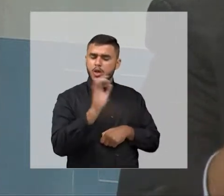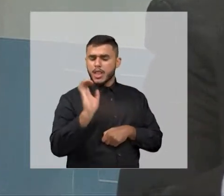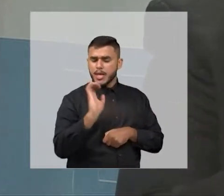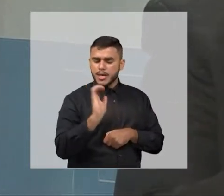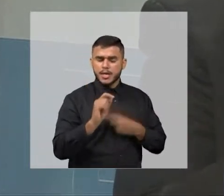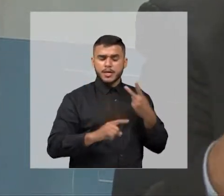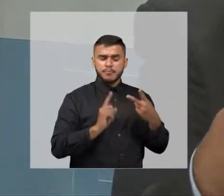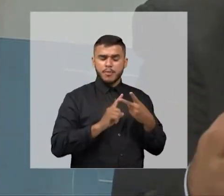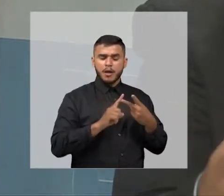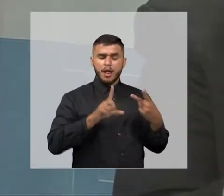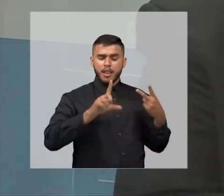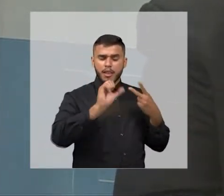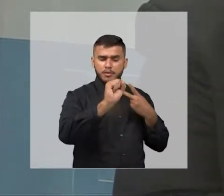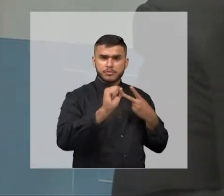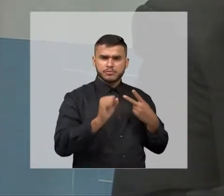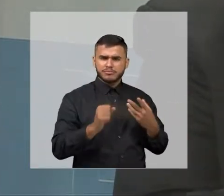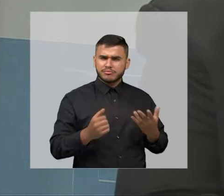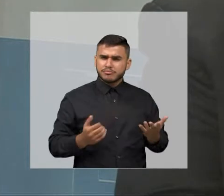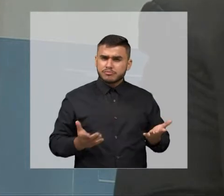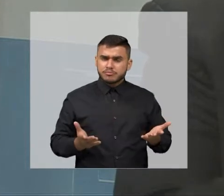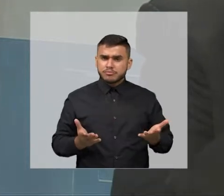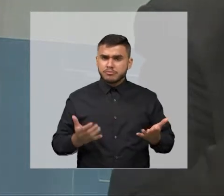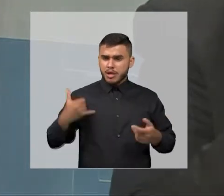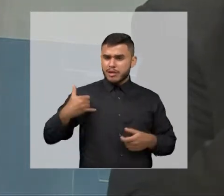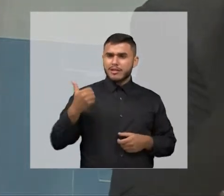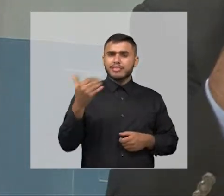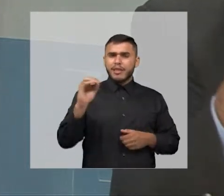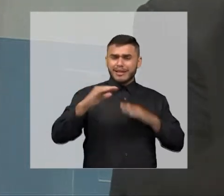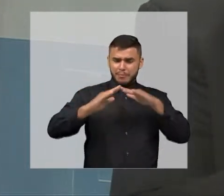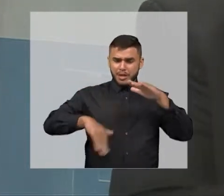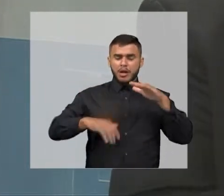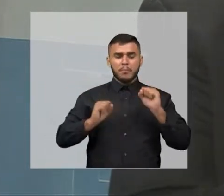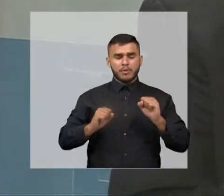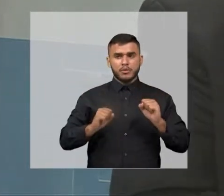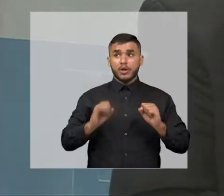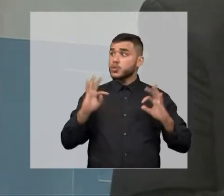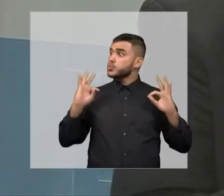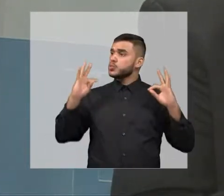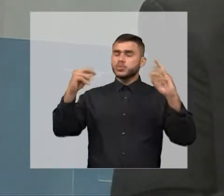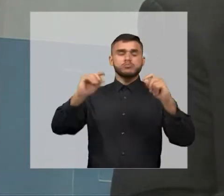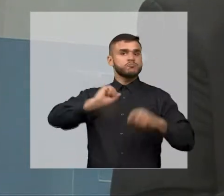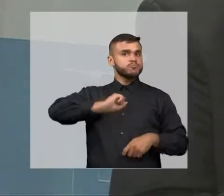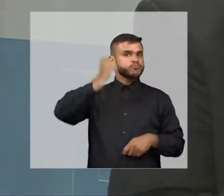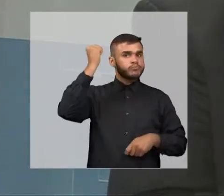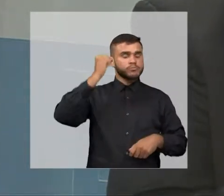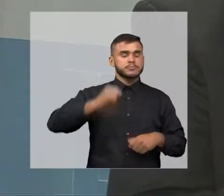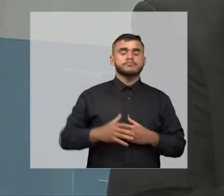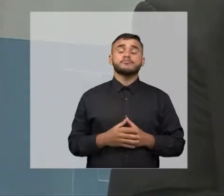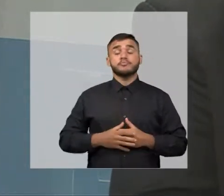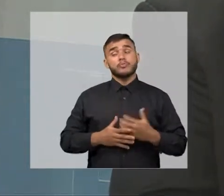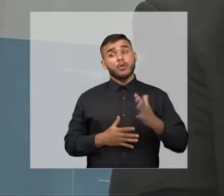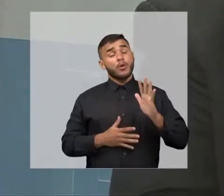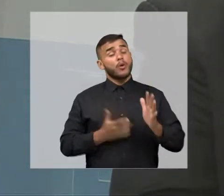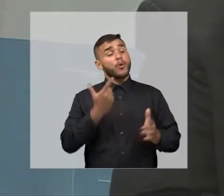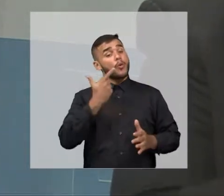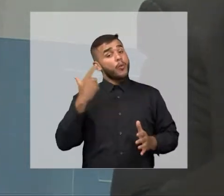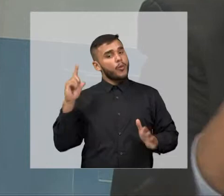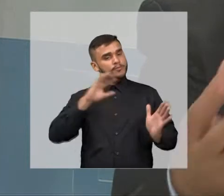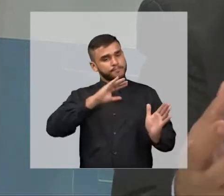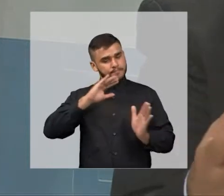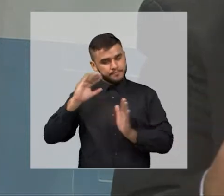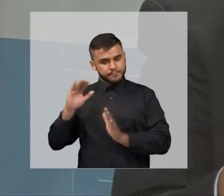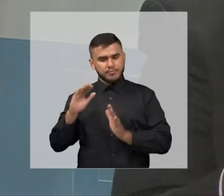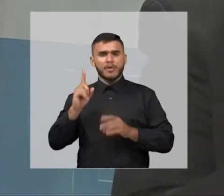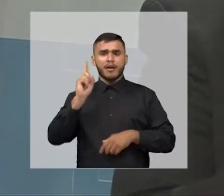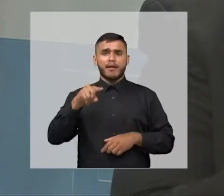de 10 anos. Então, um dos motivos que revoltou a população. No meu entender, que eu penso. O outro motivo é a questão religiosa, porque em